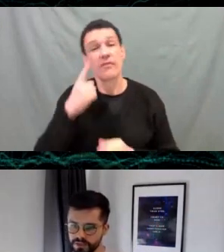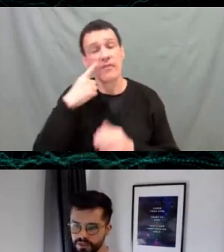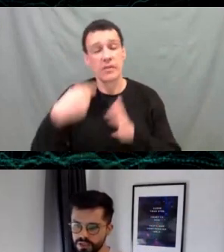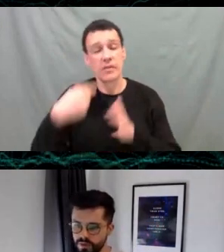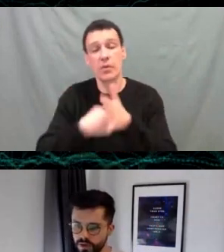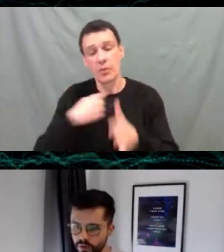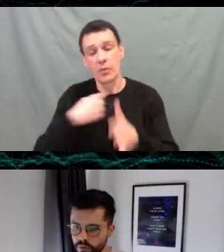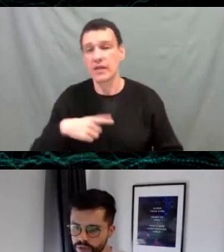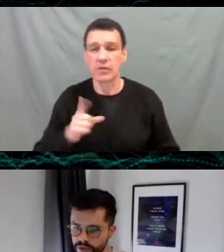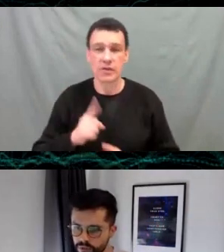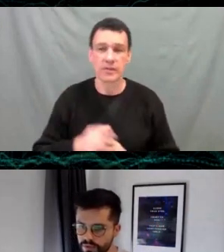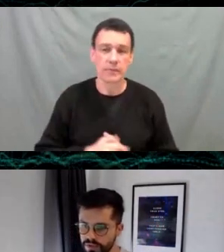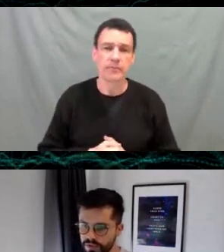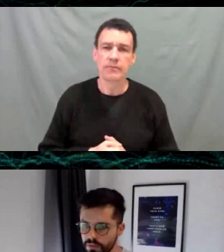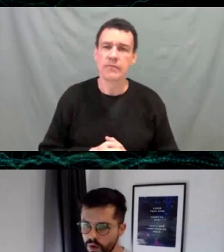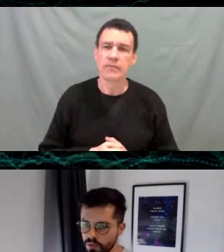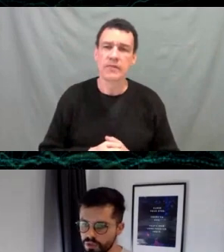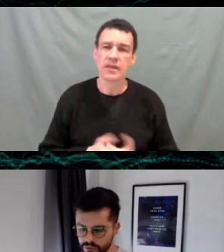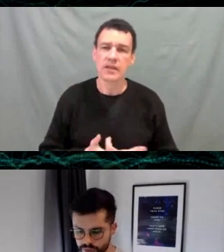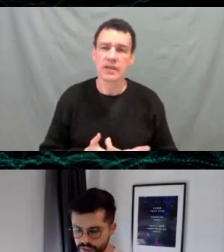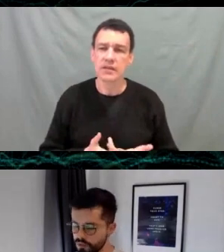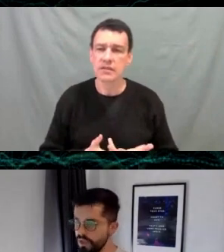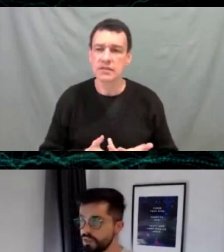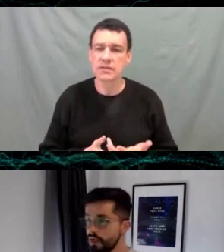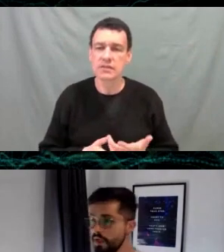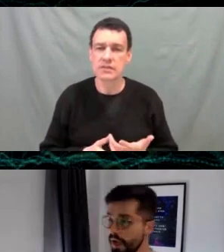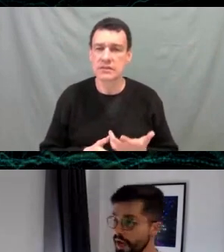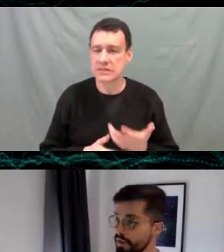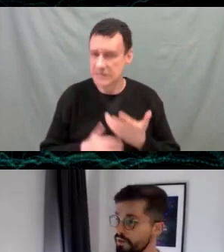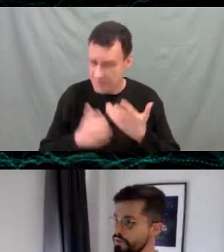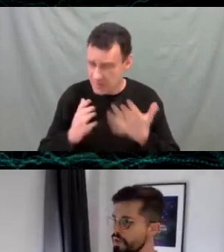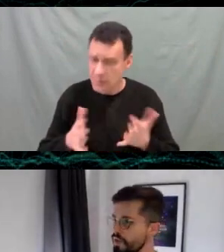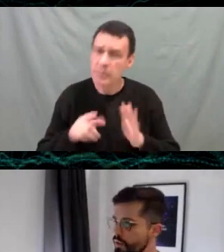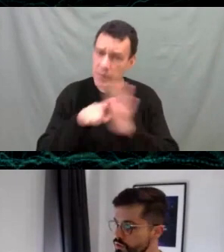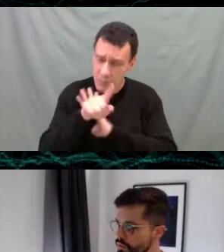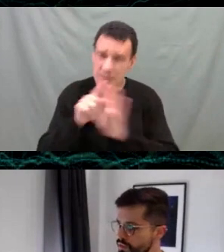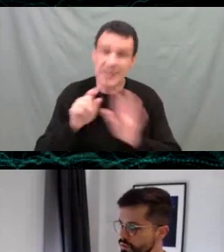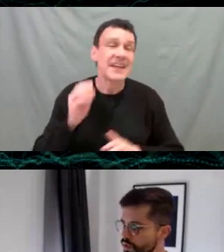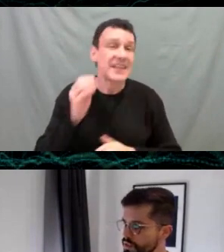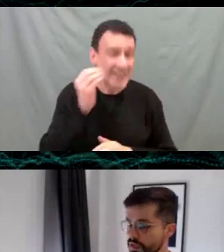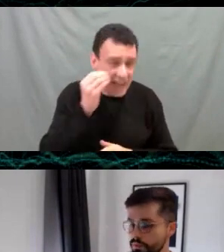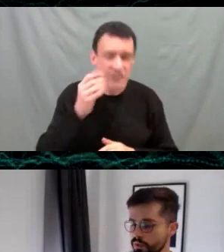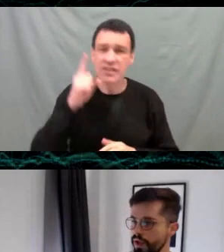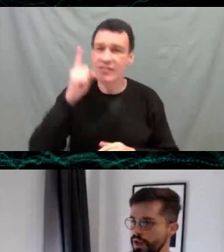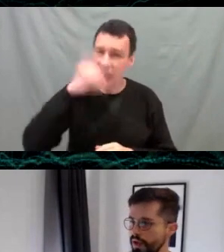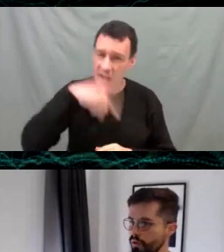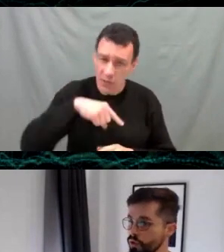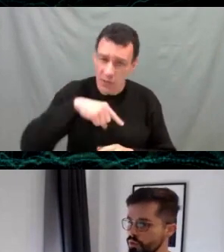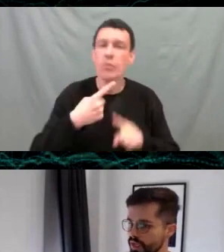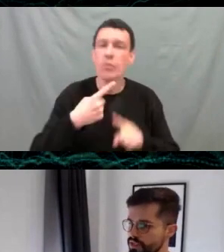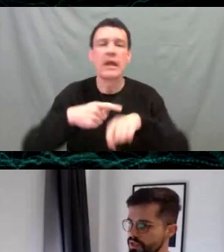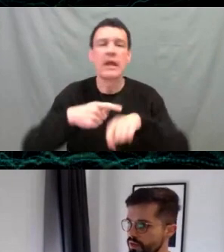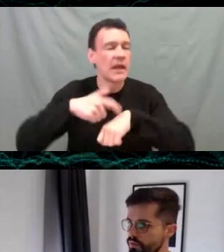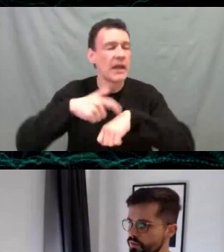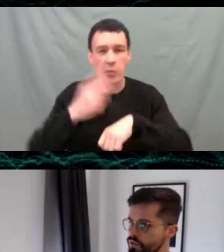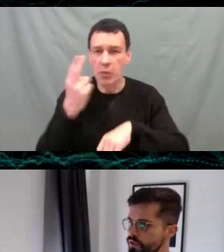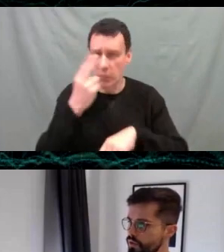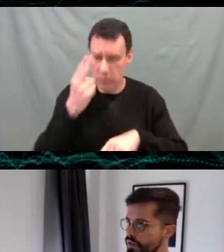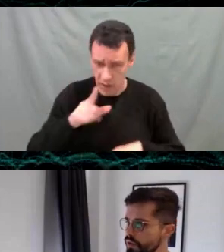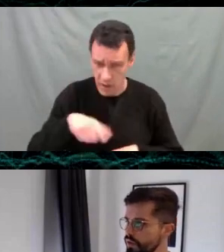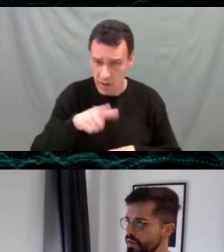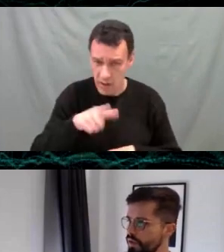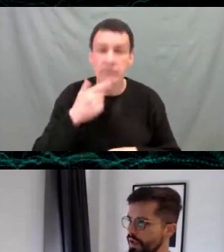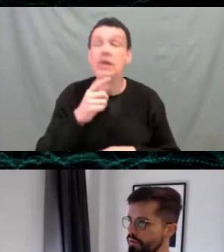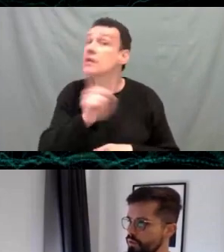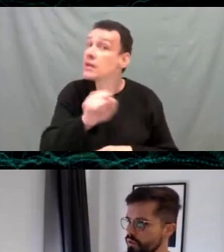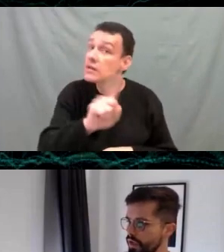neste caso o teste falhou pois não teve tempo hábil de subir esse dois ele deve tem pobres isso bc2 ele é o último teste ele